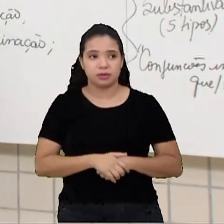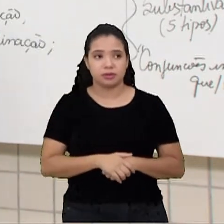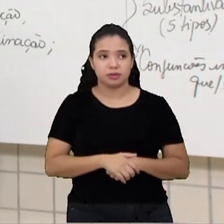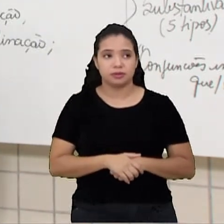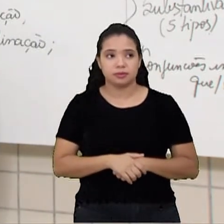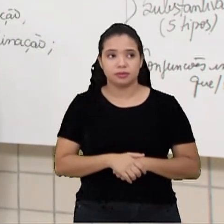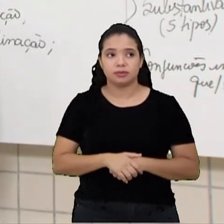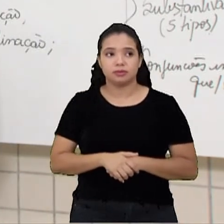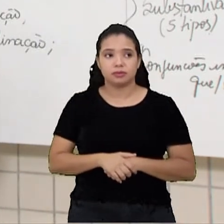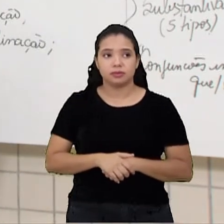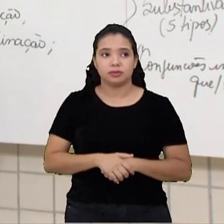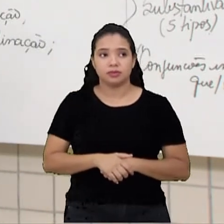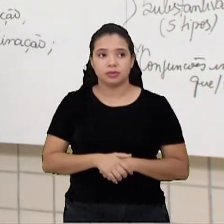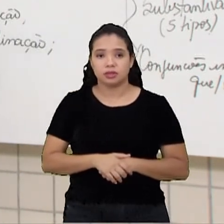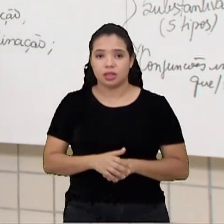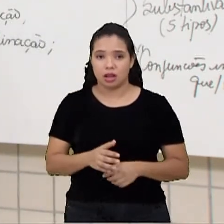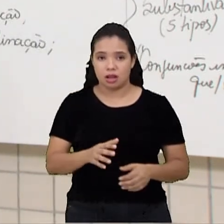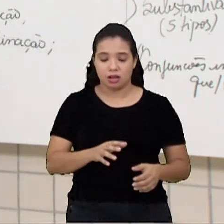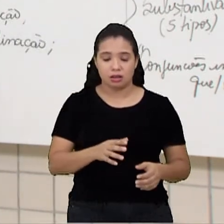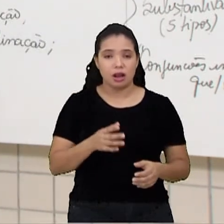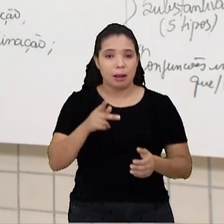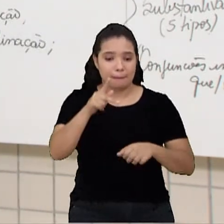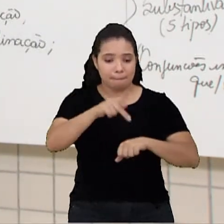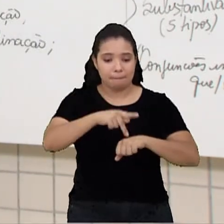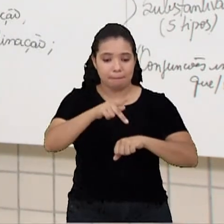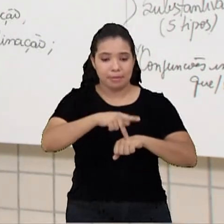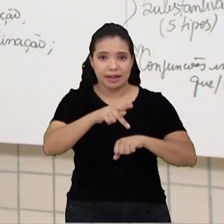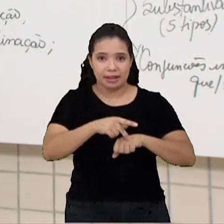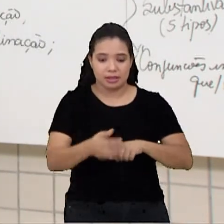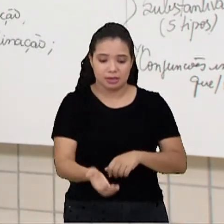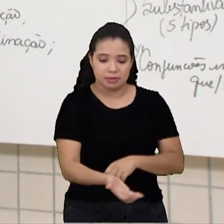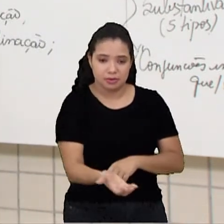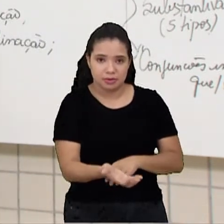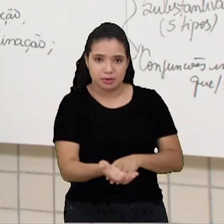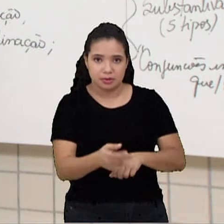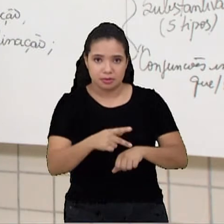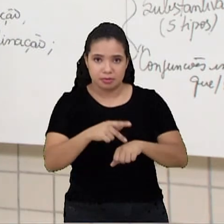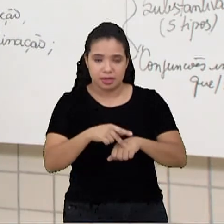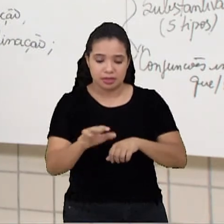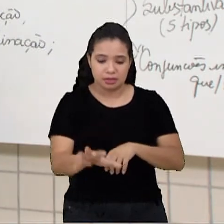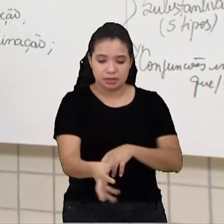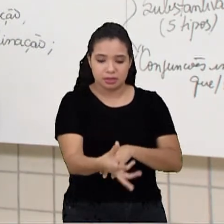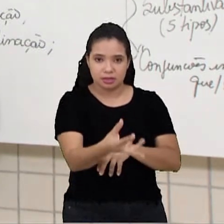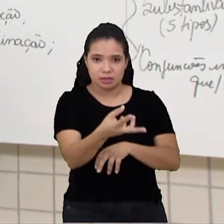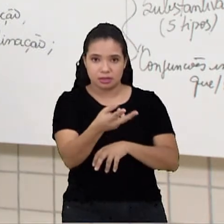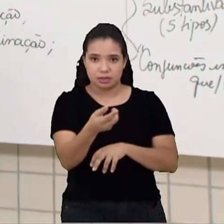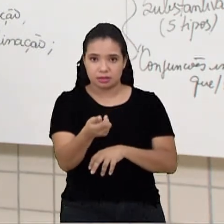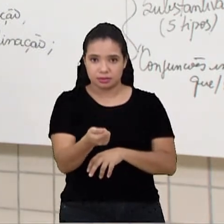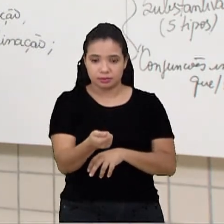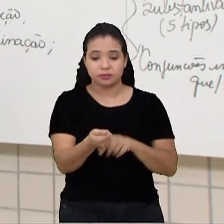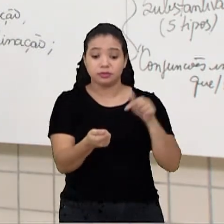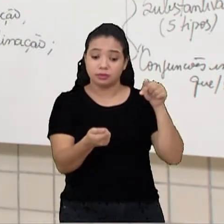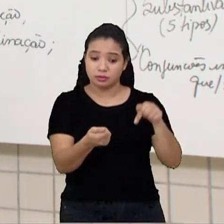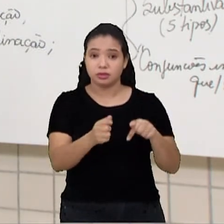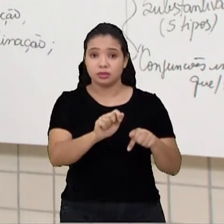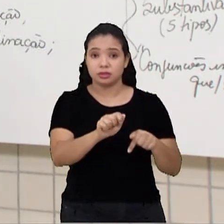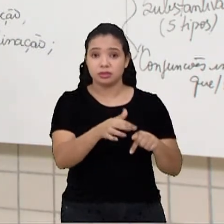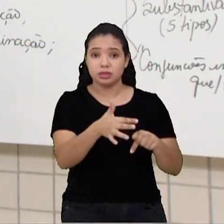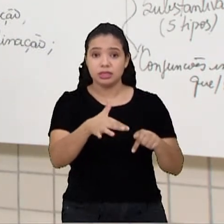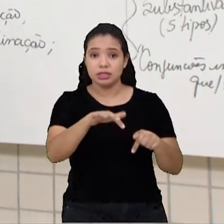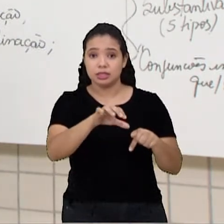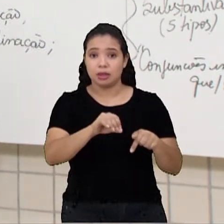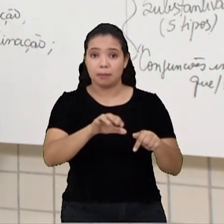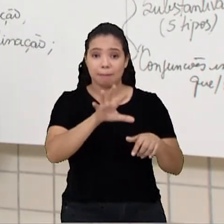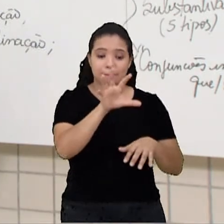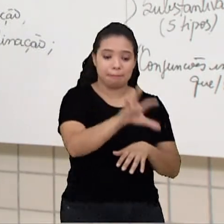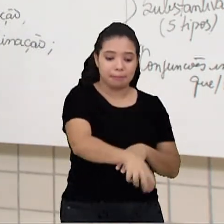Ele apanhou um pedregulho e fechou na mão, ele apanhou, ele pegou, ele está praticando uma ação de pegar, né?